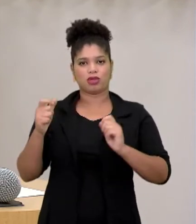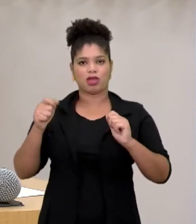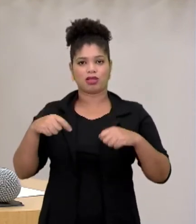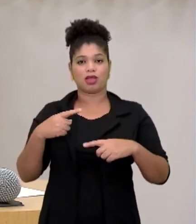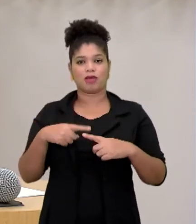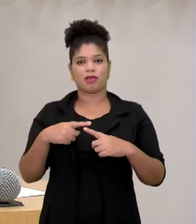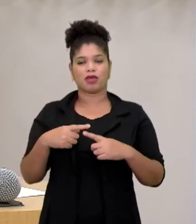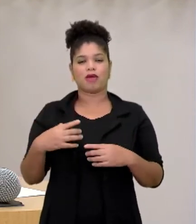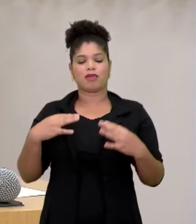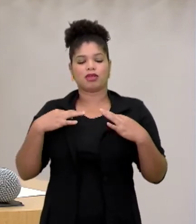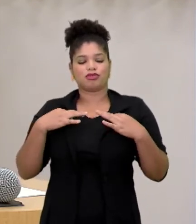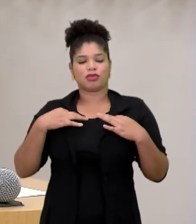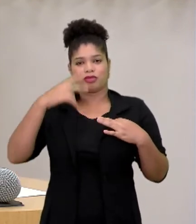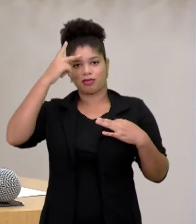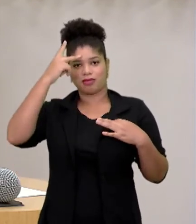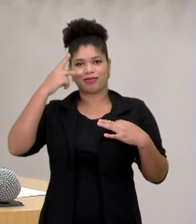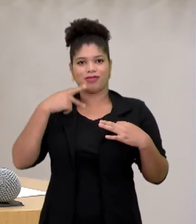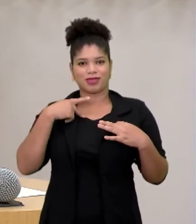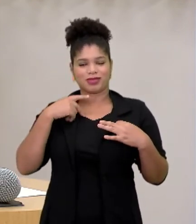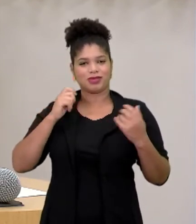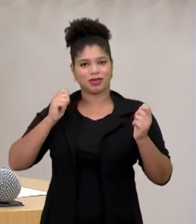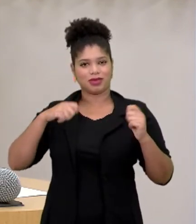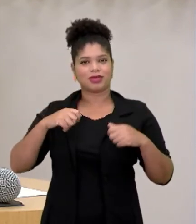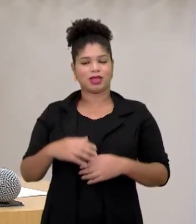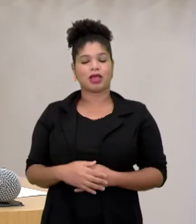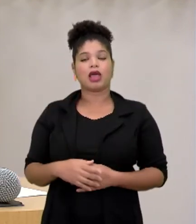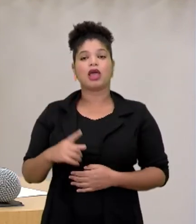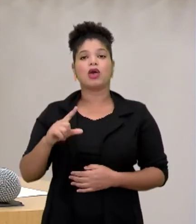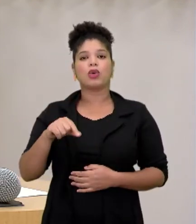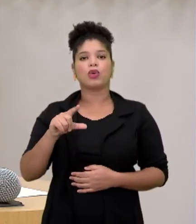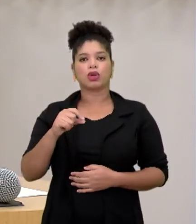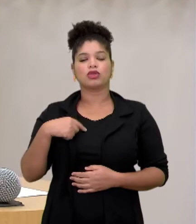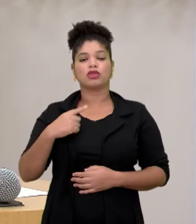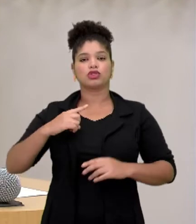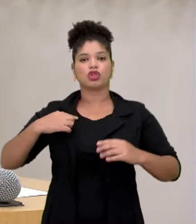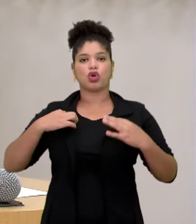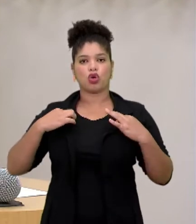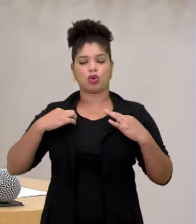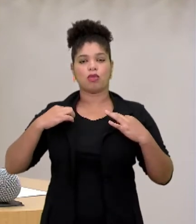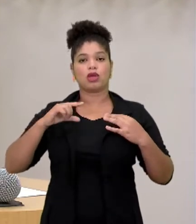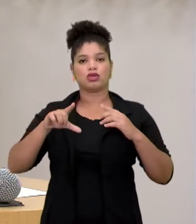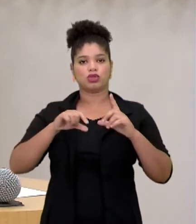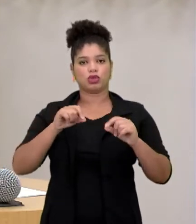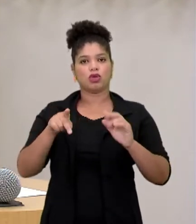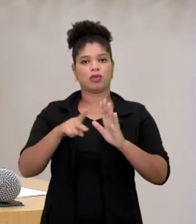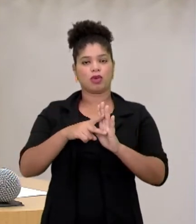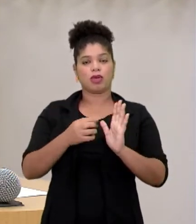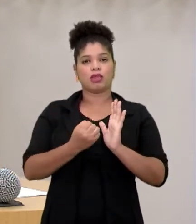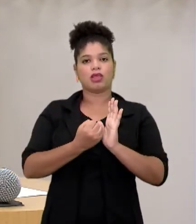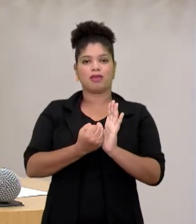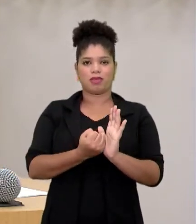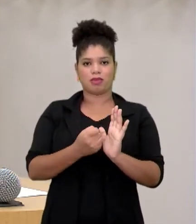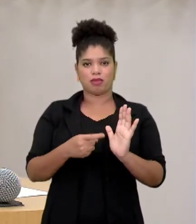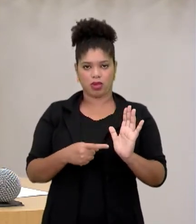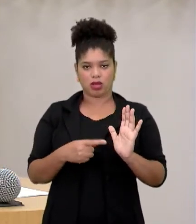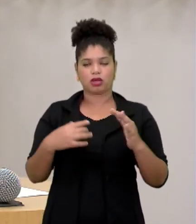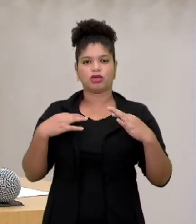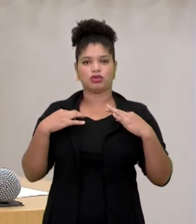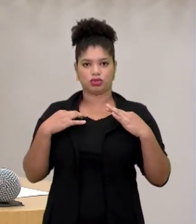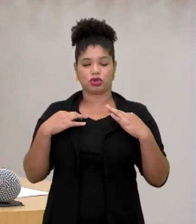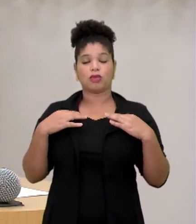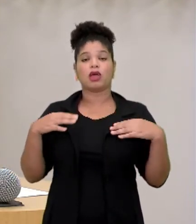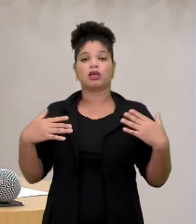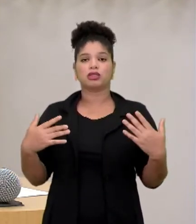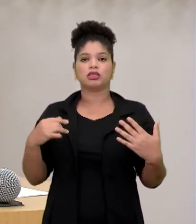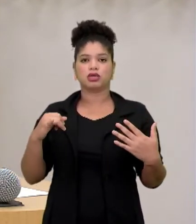"Vista-te de ti, se veste de você mesmo". Então é quando você escolhe a roupa da marca, né? Acho que a ideia é vender a roupa da marca e quando você